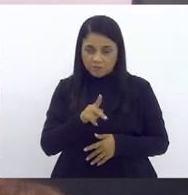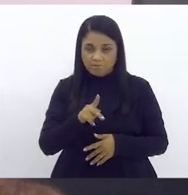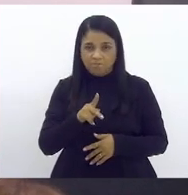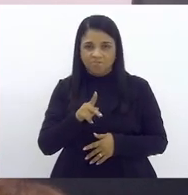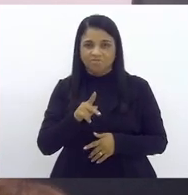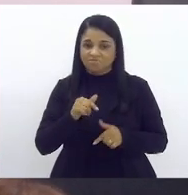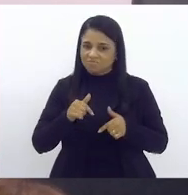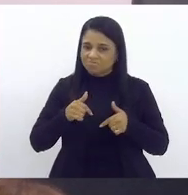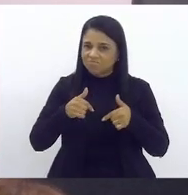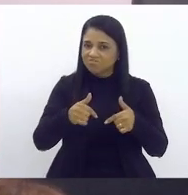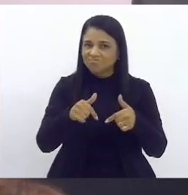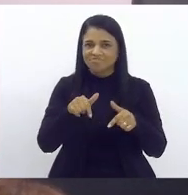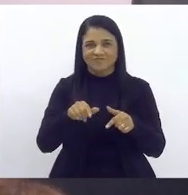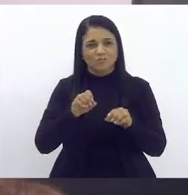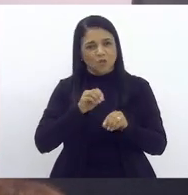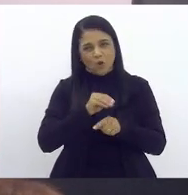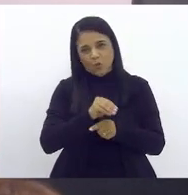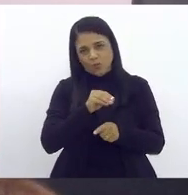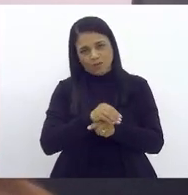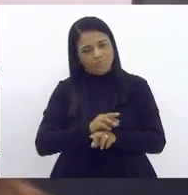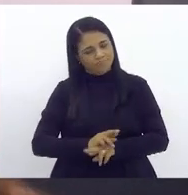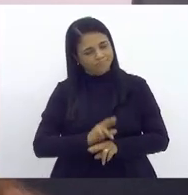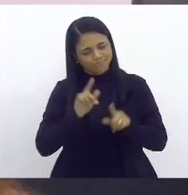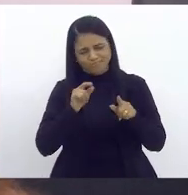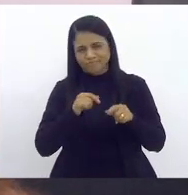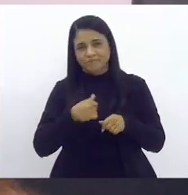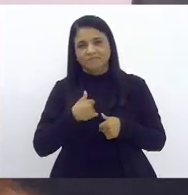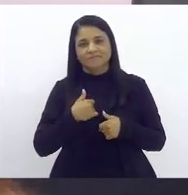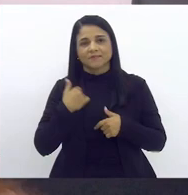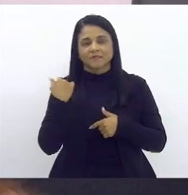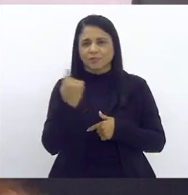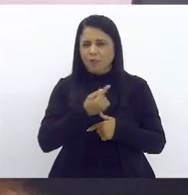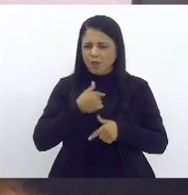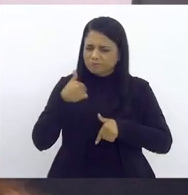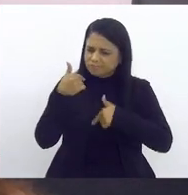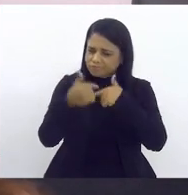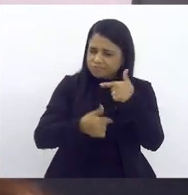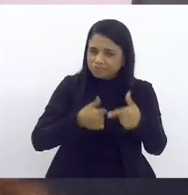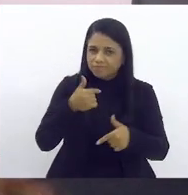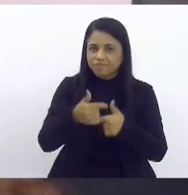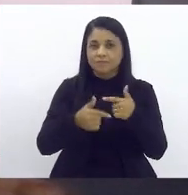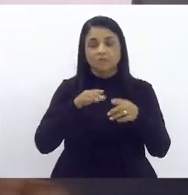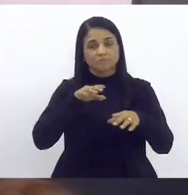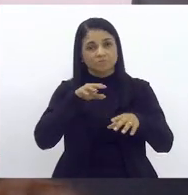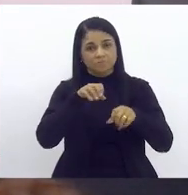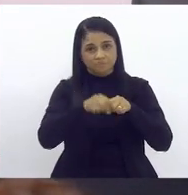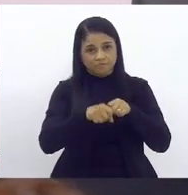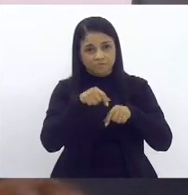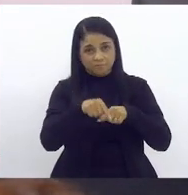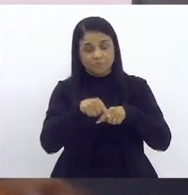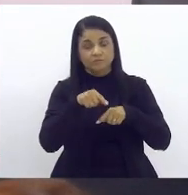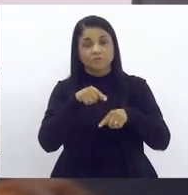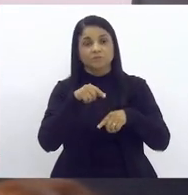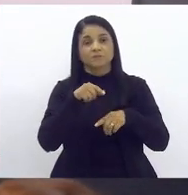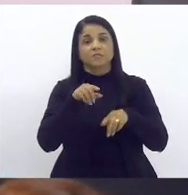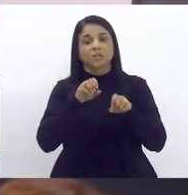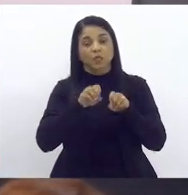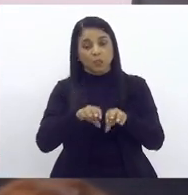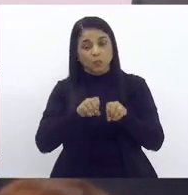não são atribuições só de cuidar. Nós, nas nossas atribuições do cargo, nós temos atribuições também do